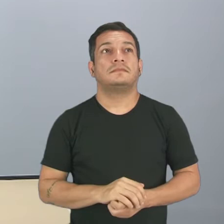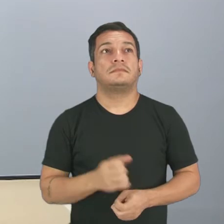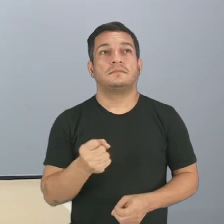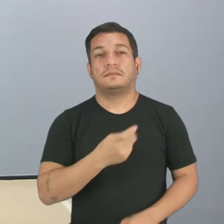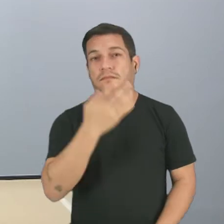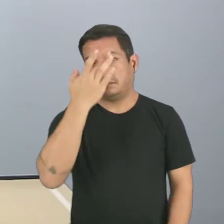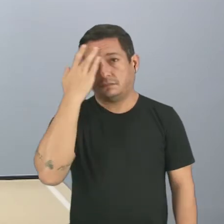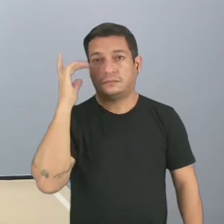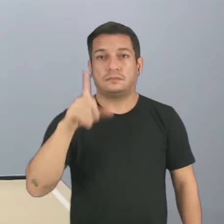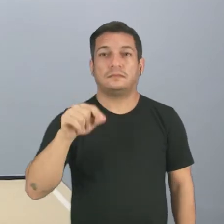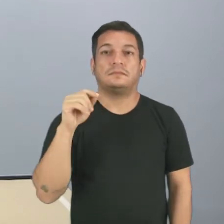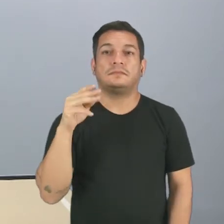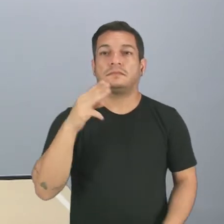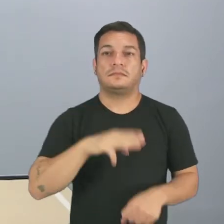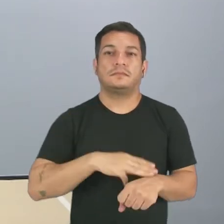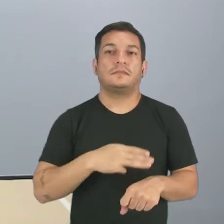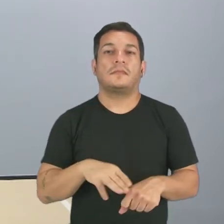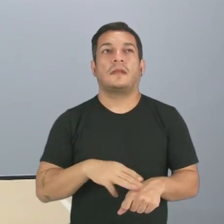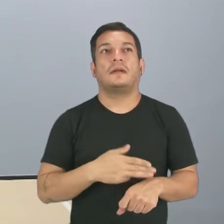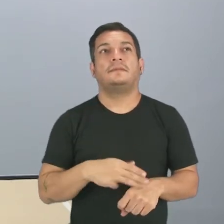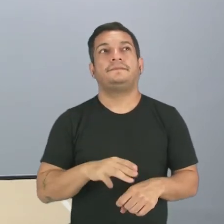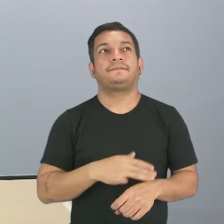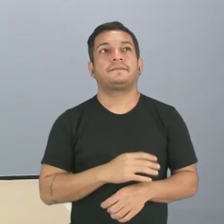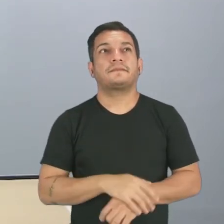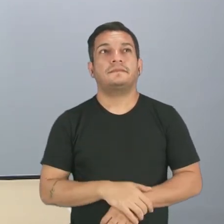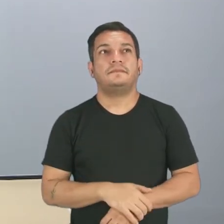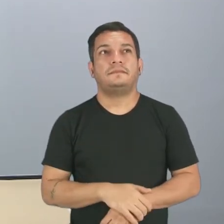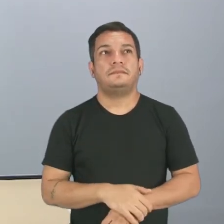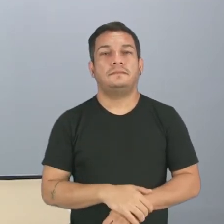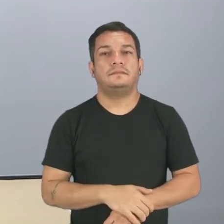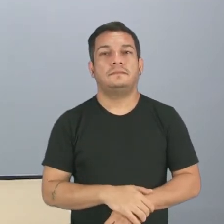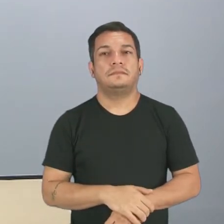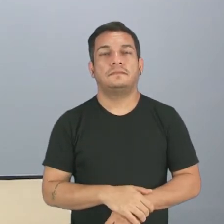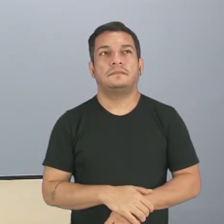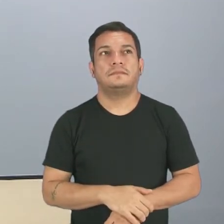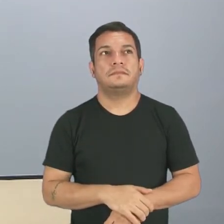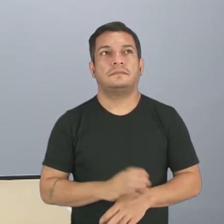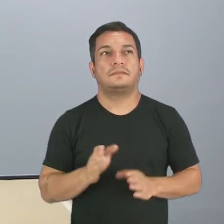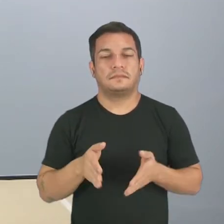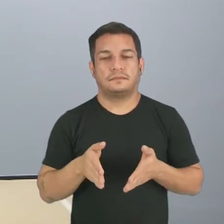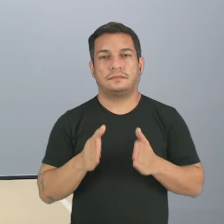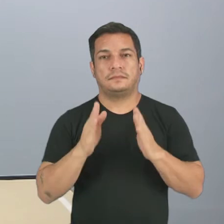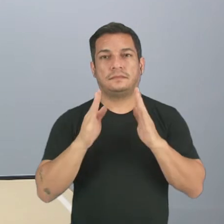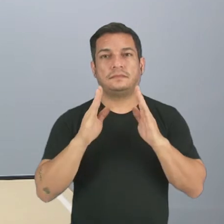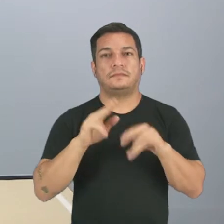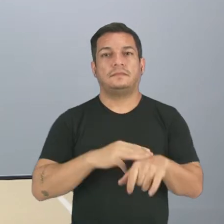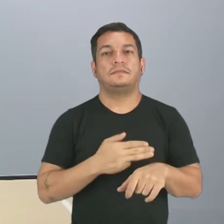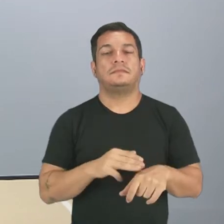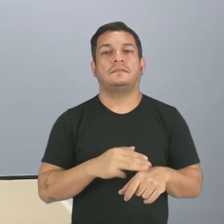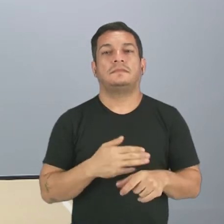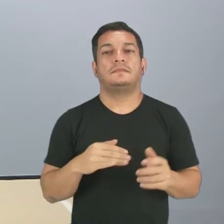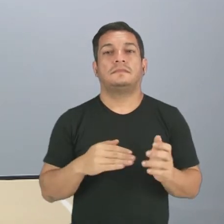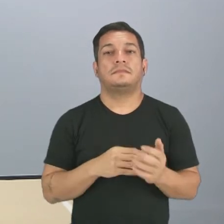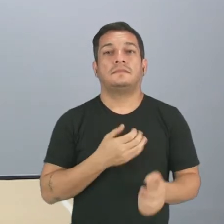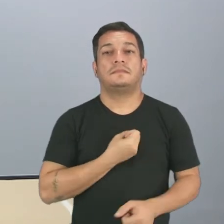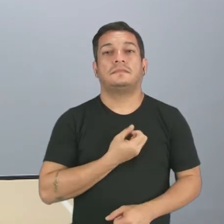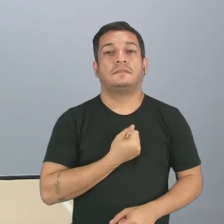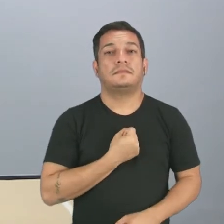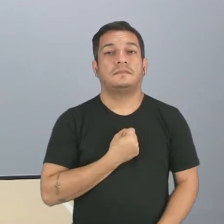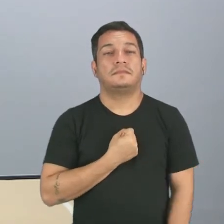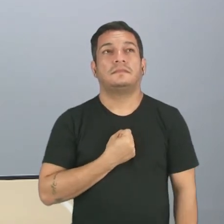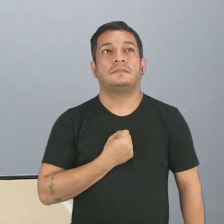pessoas escolheram o brigadeiro? Vamos lá? A barrinha do brigadeiro está subindo até o número